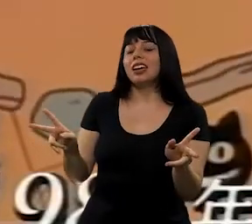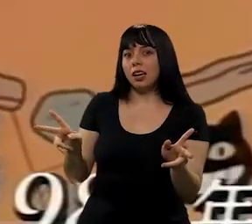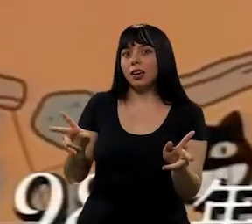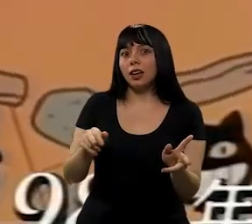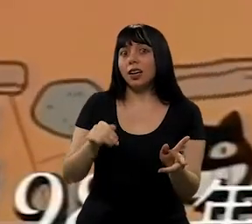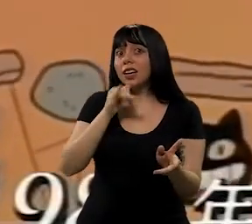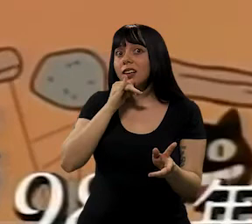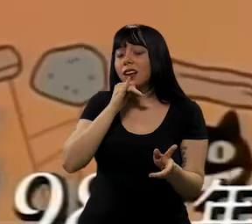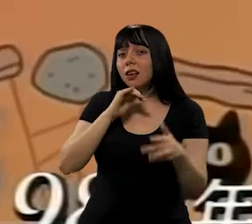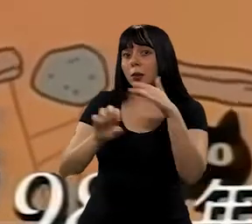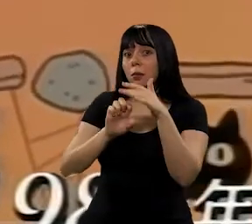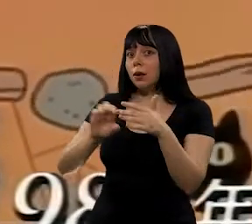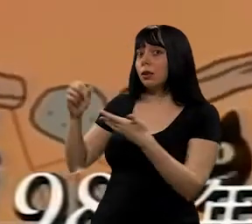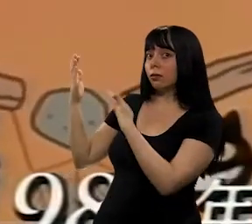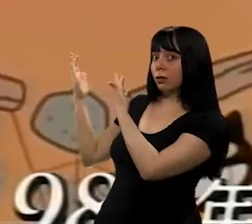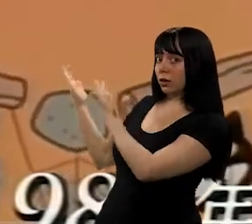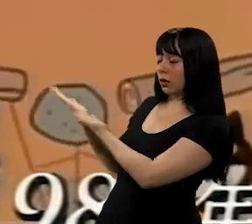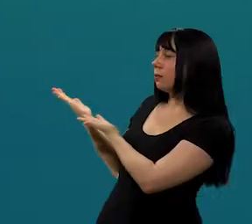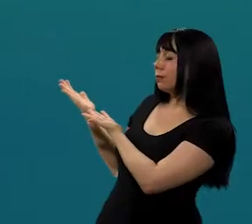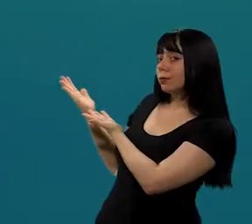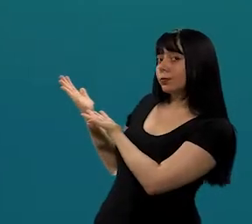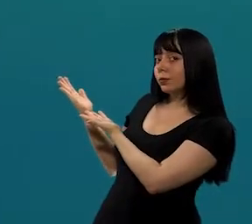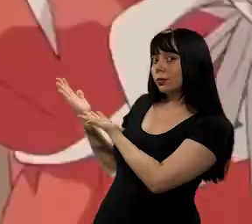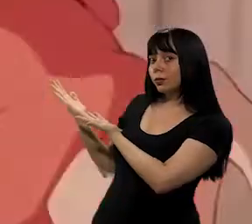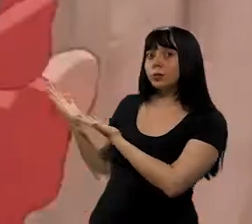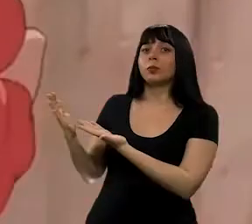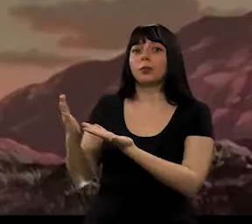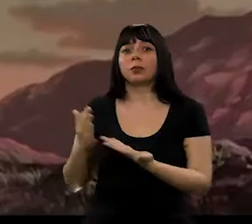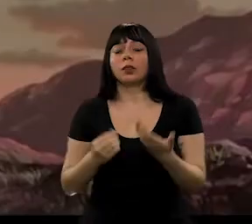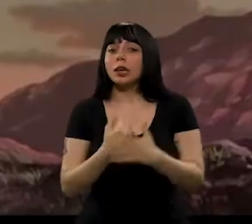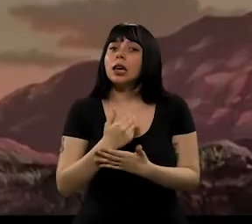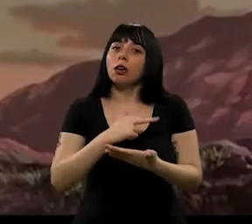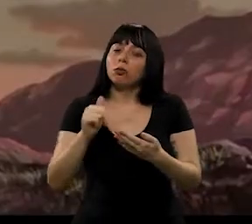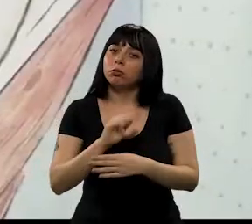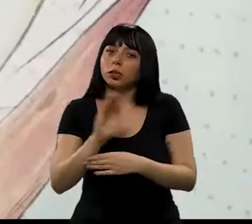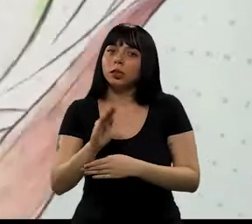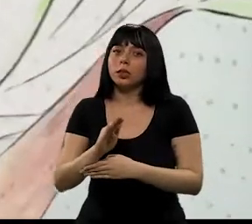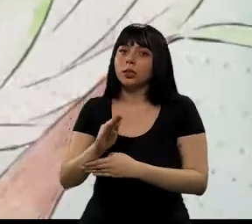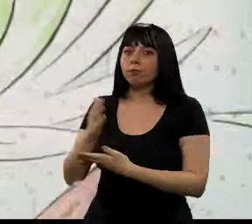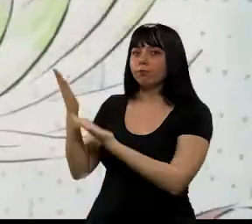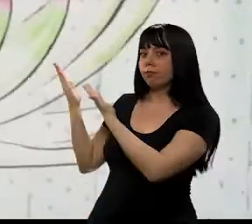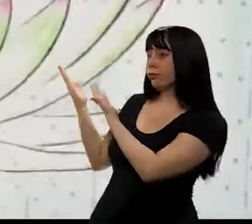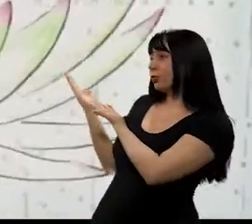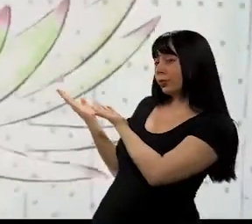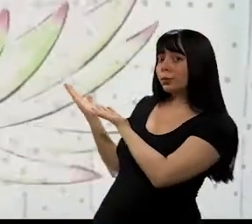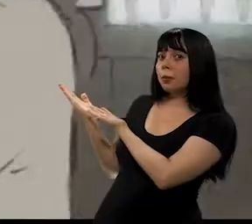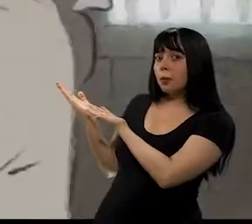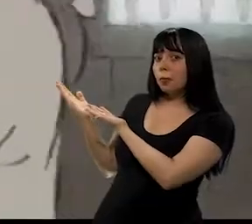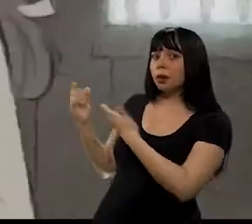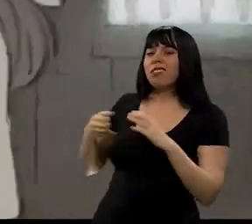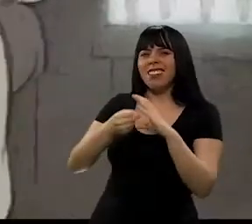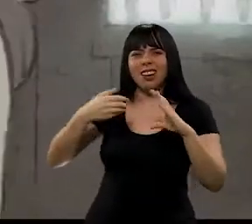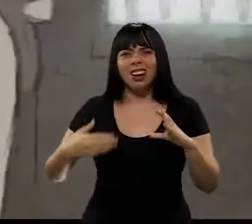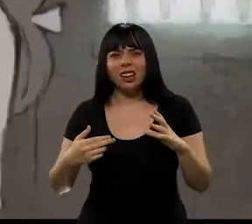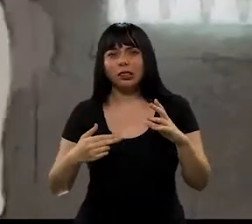estúdios Ghibli ganham notoriedade mundial com fenômenos como A Viagem de Chihiro, O Castelo Animado, e O Conto da Princesa Kaguya, com o estilo